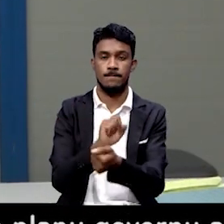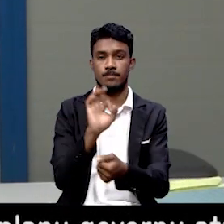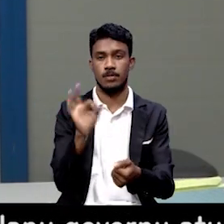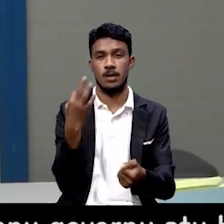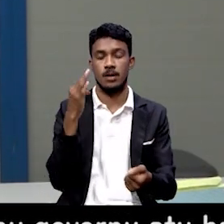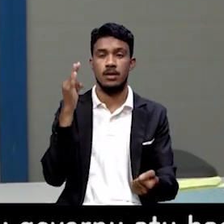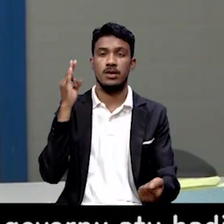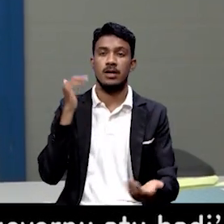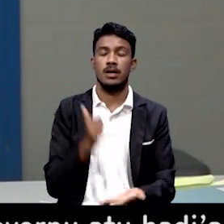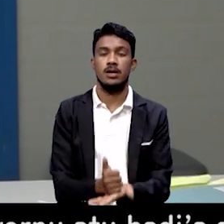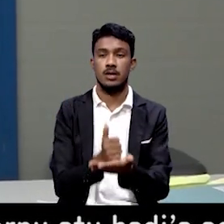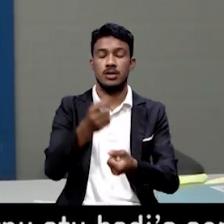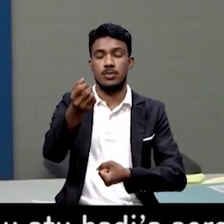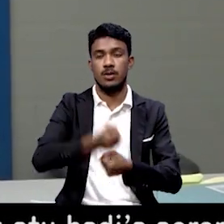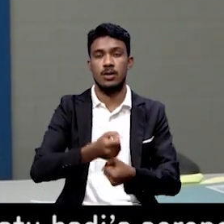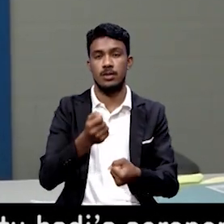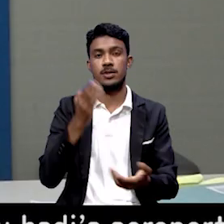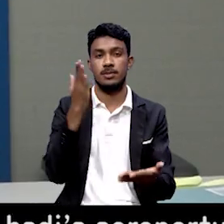suportanemos para sira ia